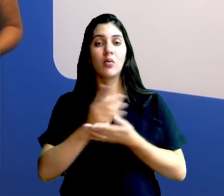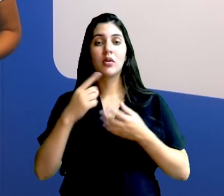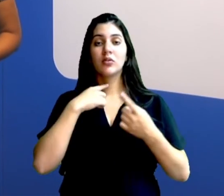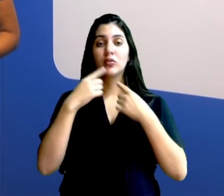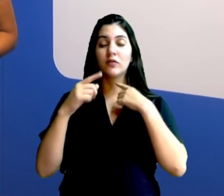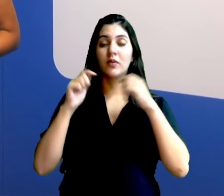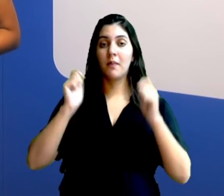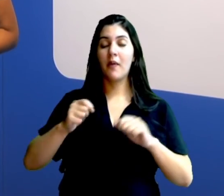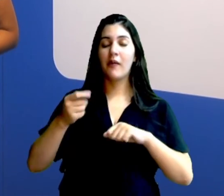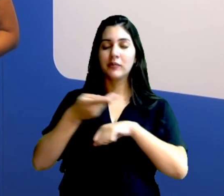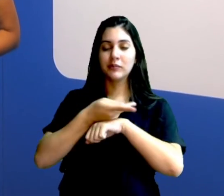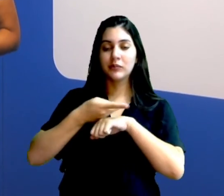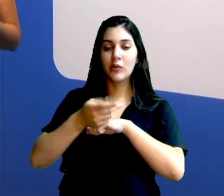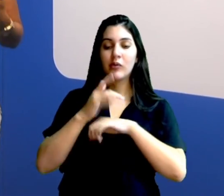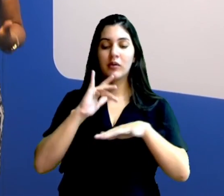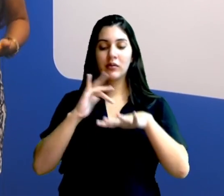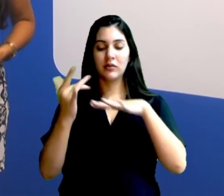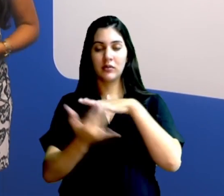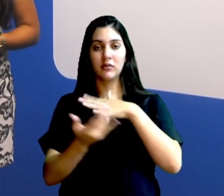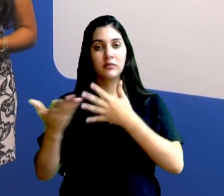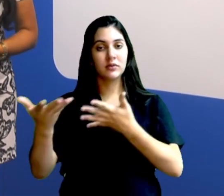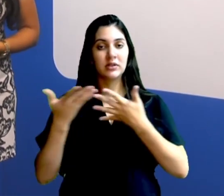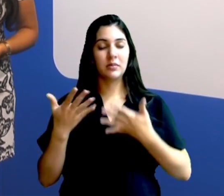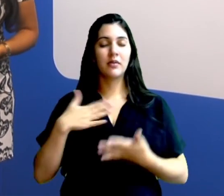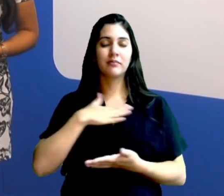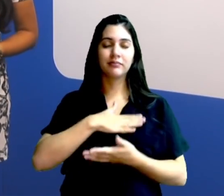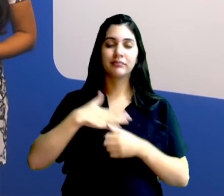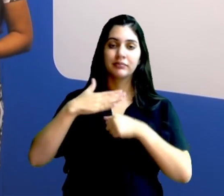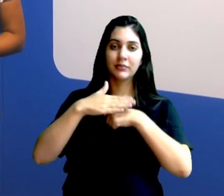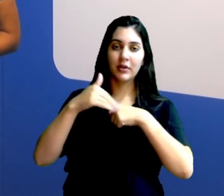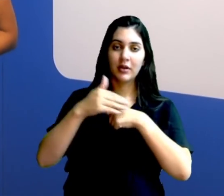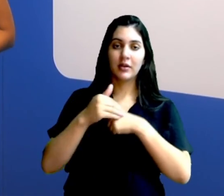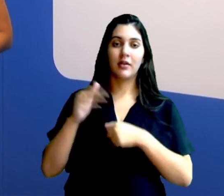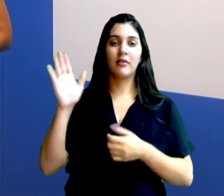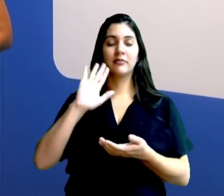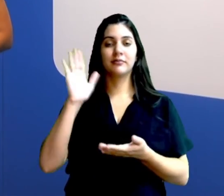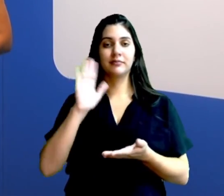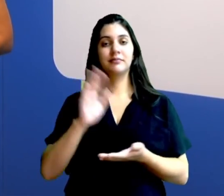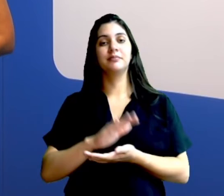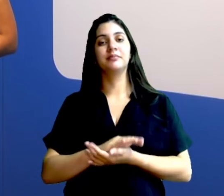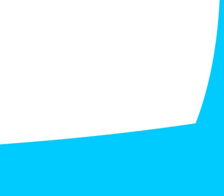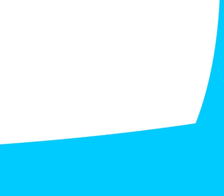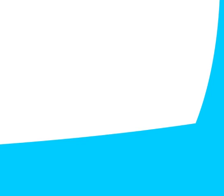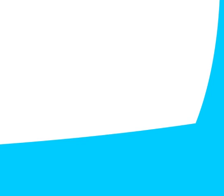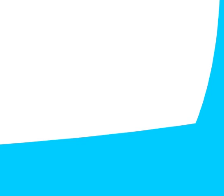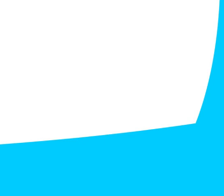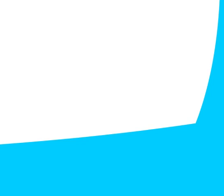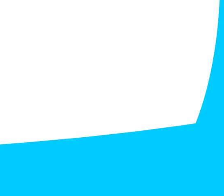podem me procurar nas redes sociais, que eu vou receber vocês com muito carinho, tá certo? Até a próxima aula.